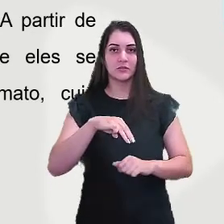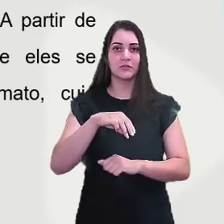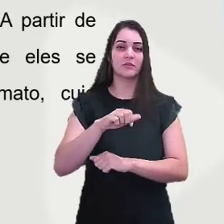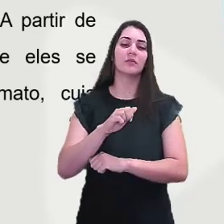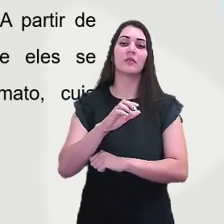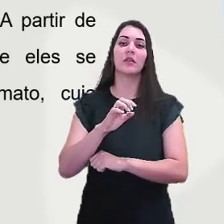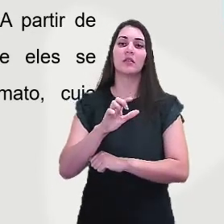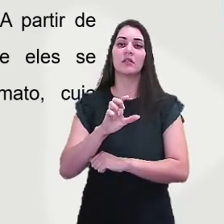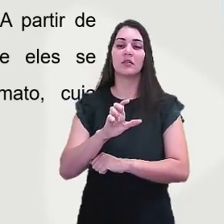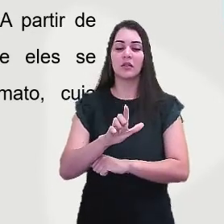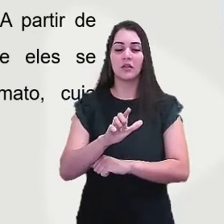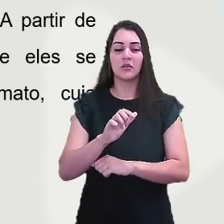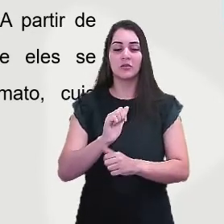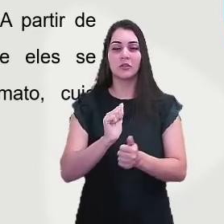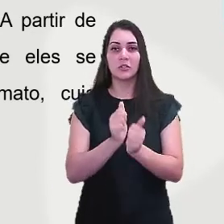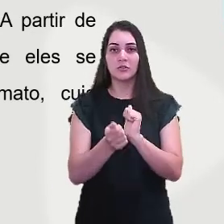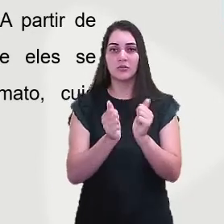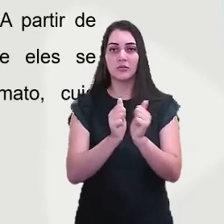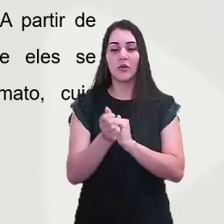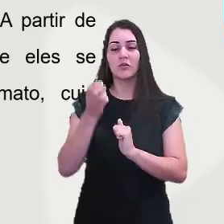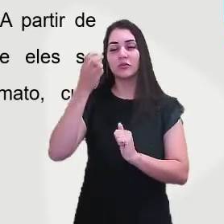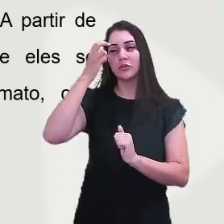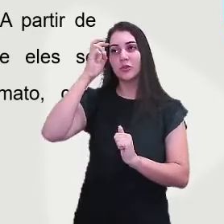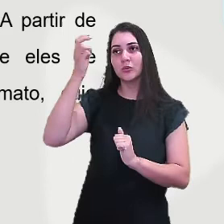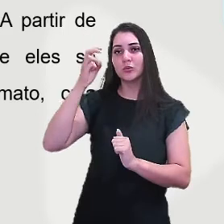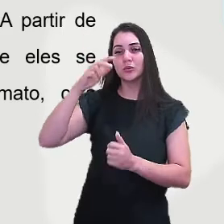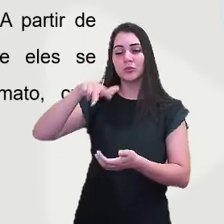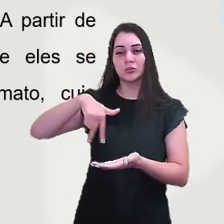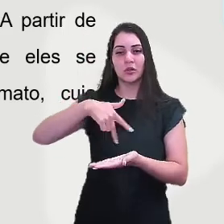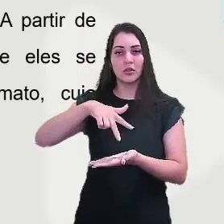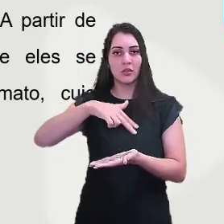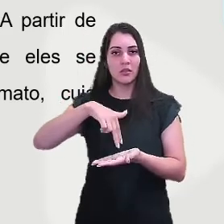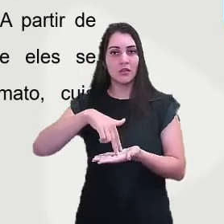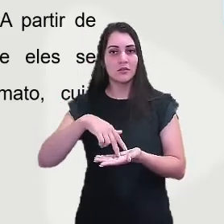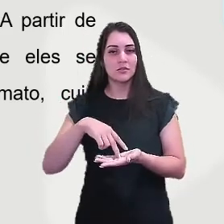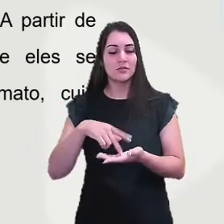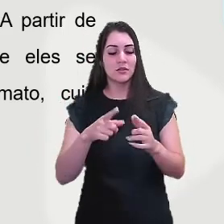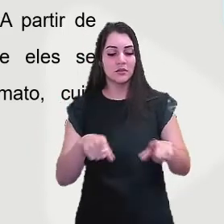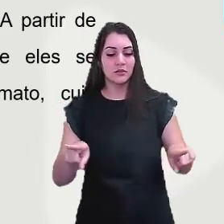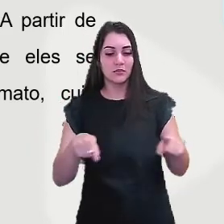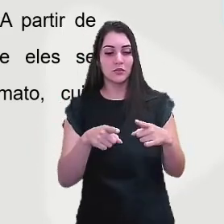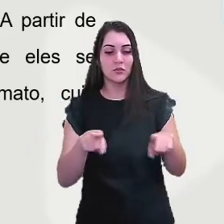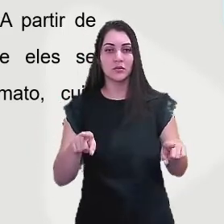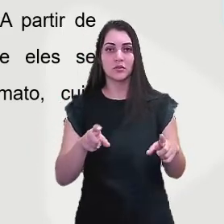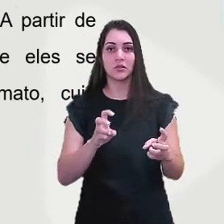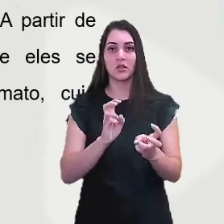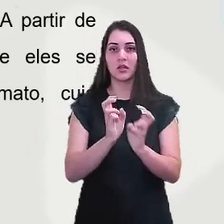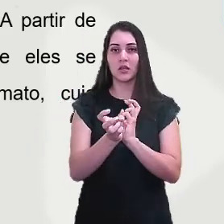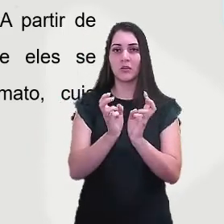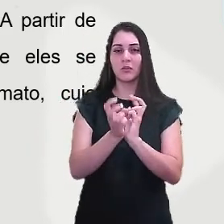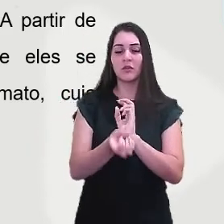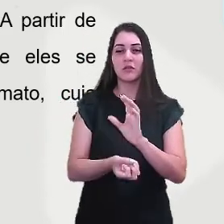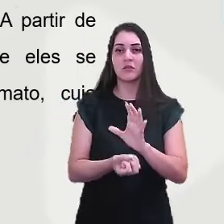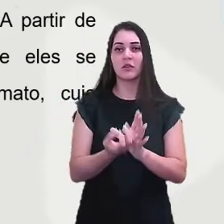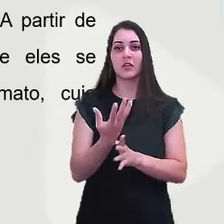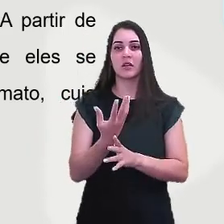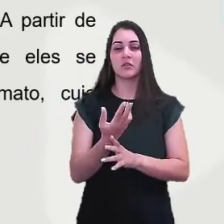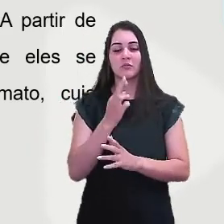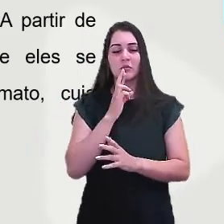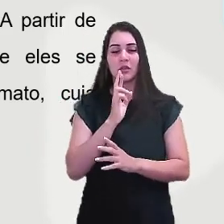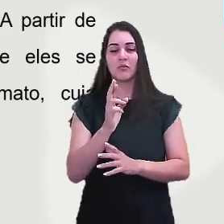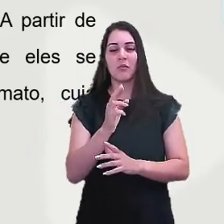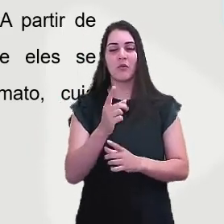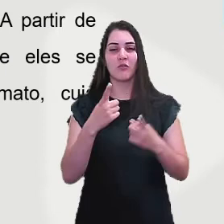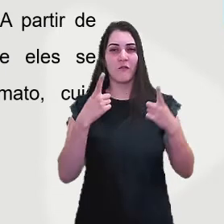esporte, cultura popular, dança e música. A capoeira surgiu como resposta à violência a qual os